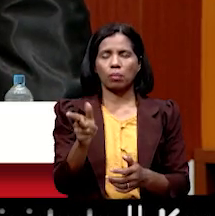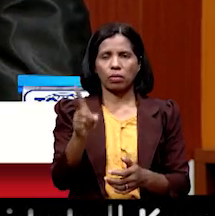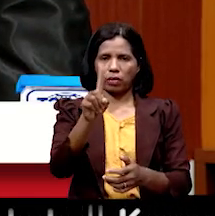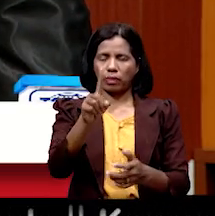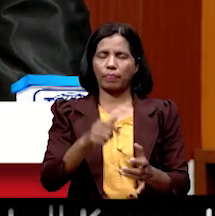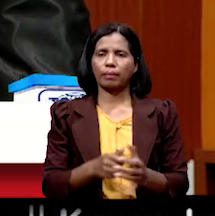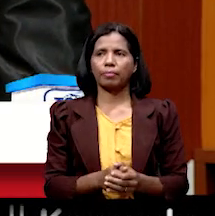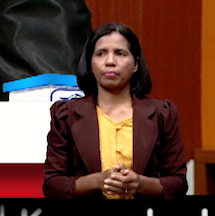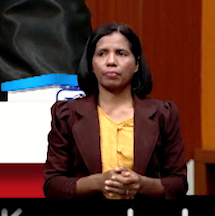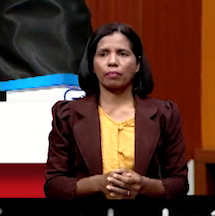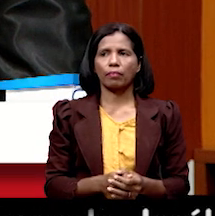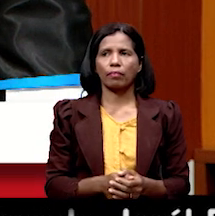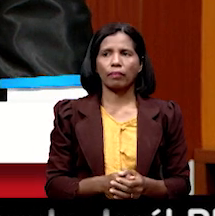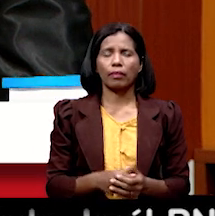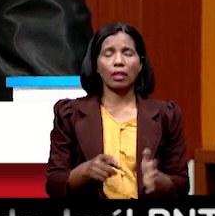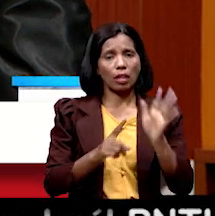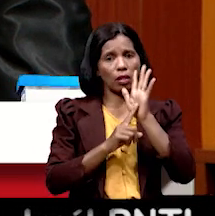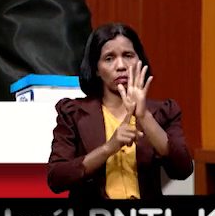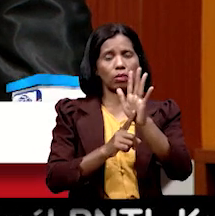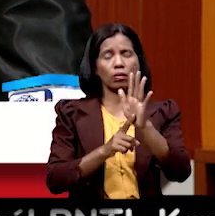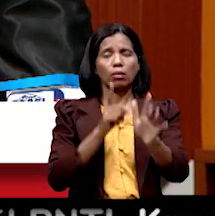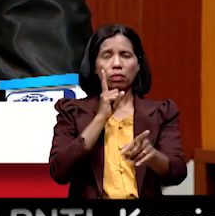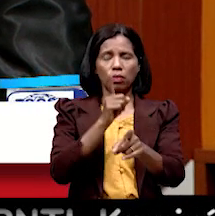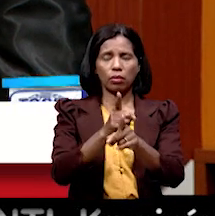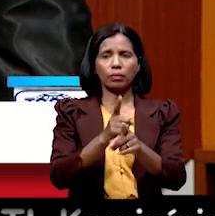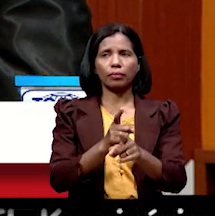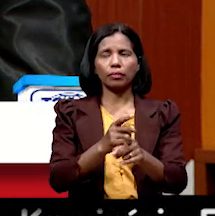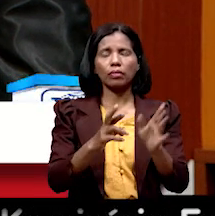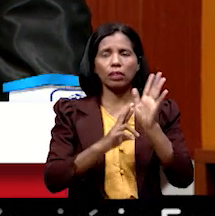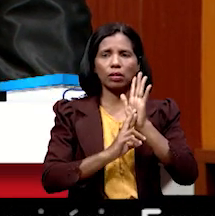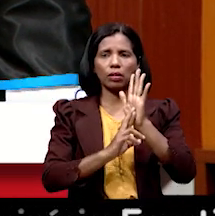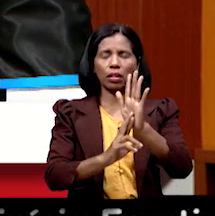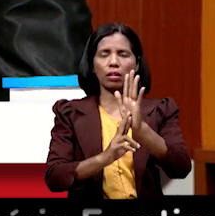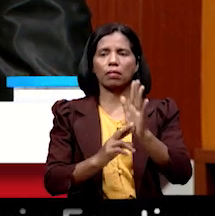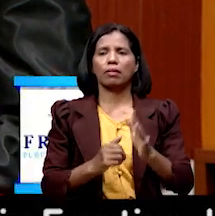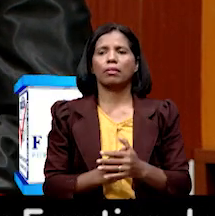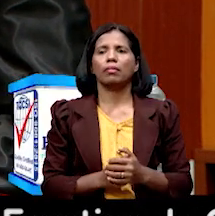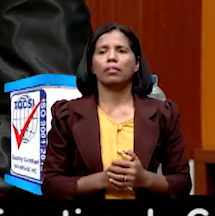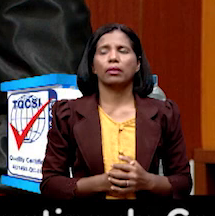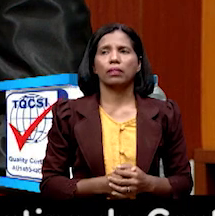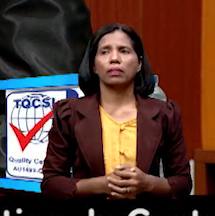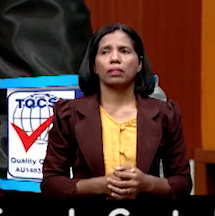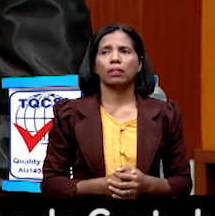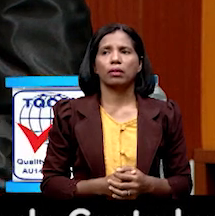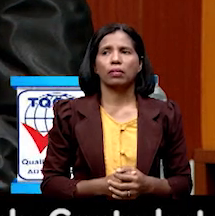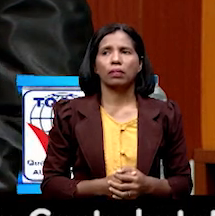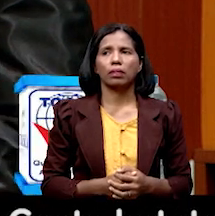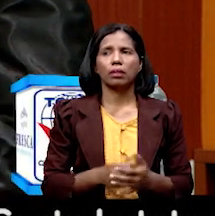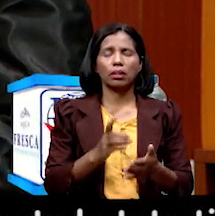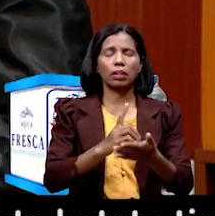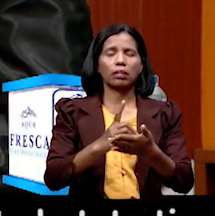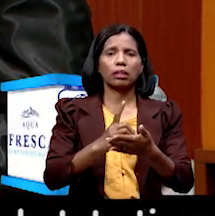2021. Em factos, hatudu katak ia relatório indeks demokrasia